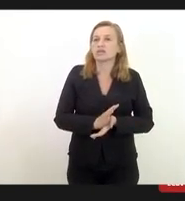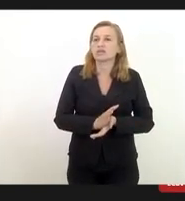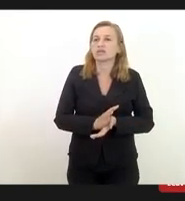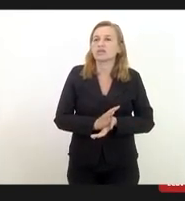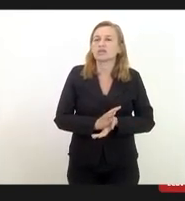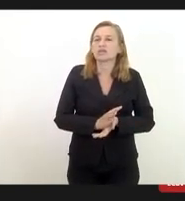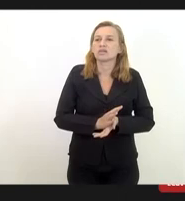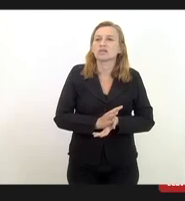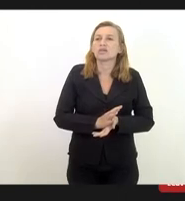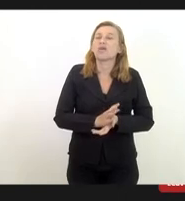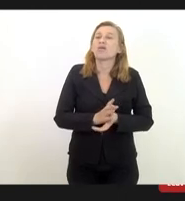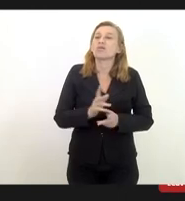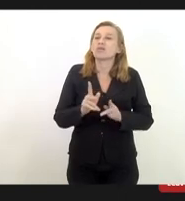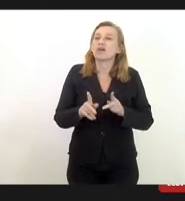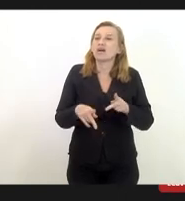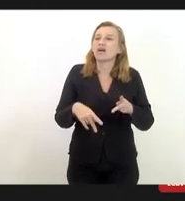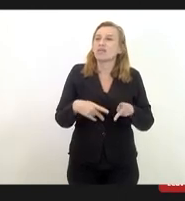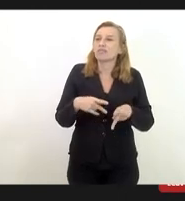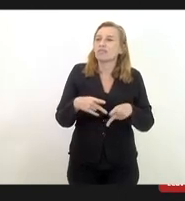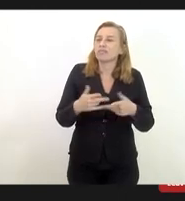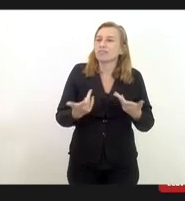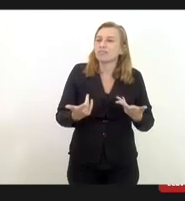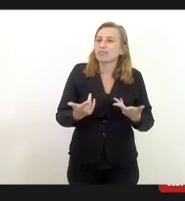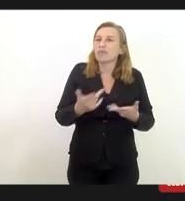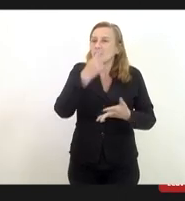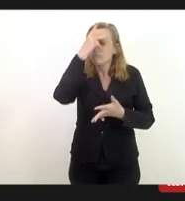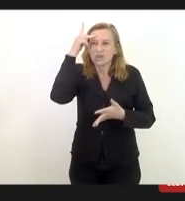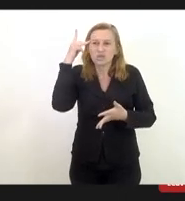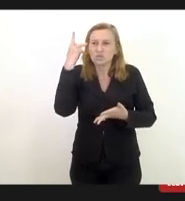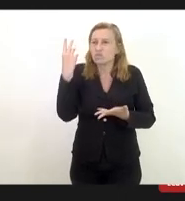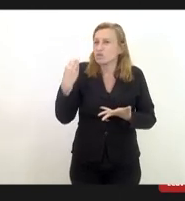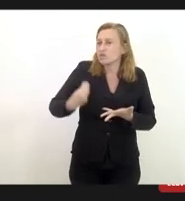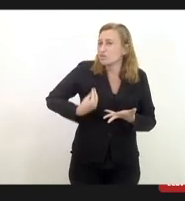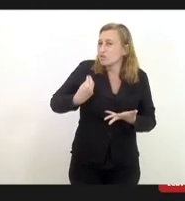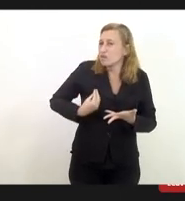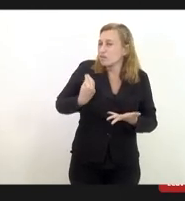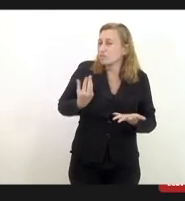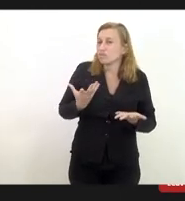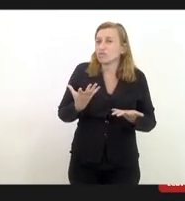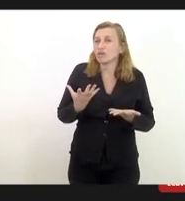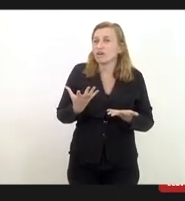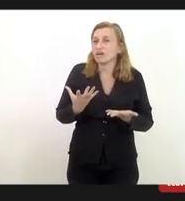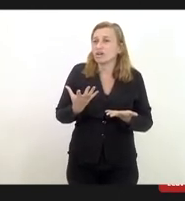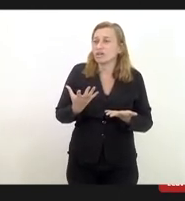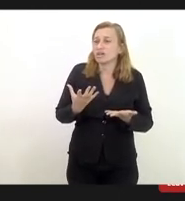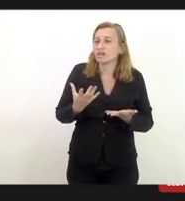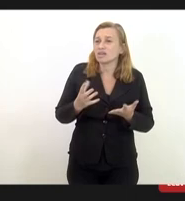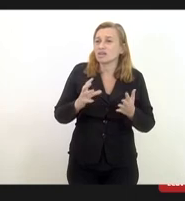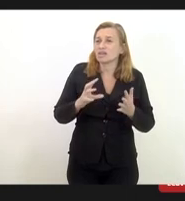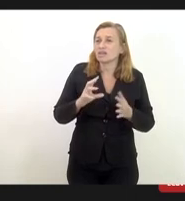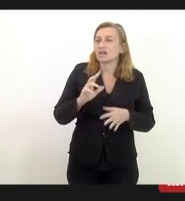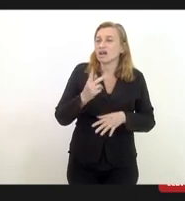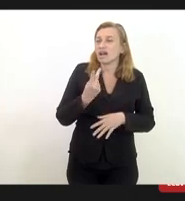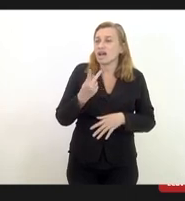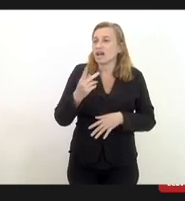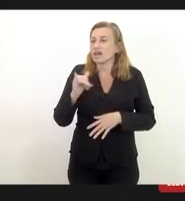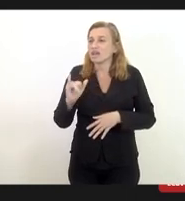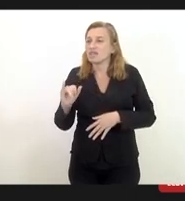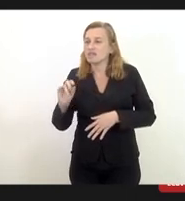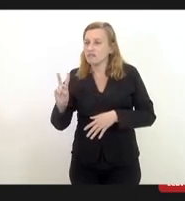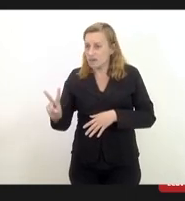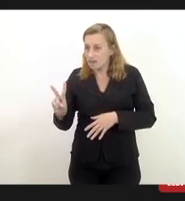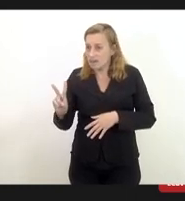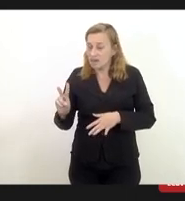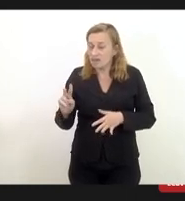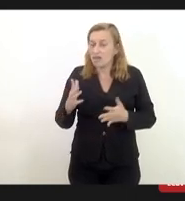liberdade, população de pessoas convivendo com HIV. Isso